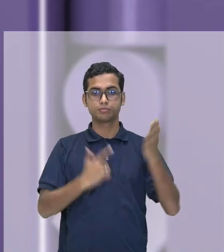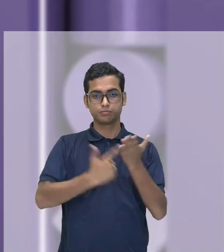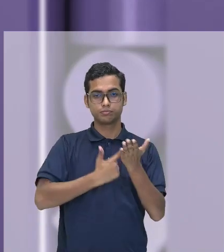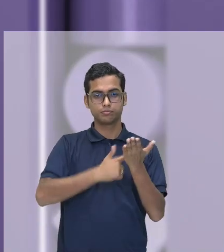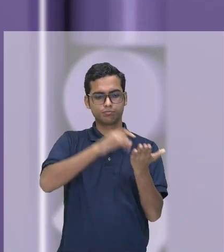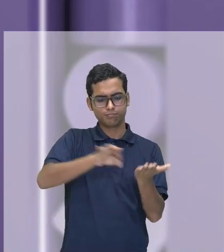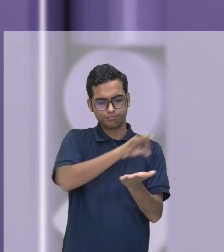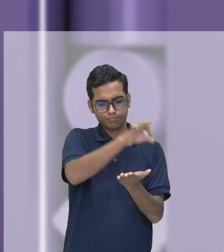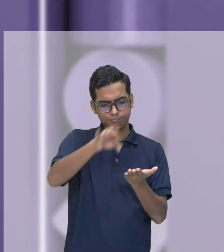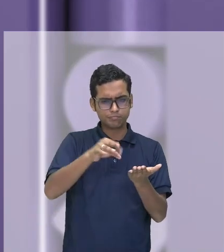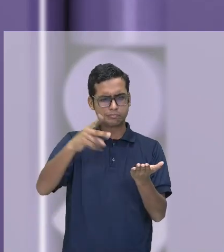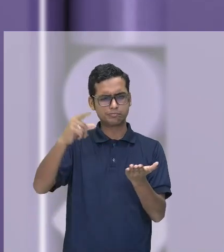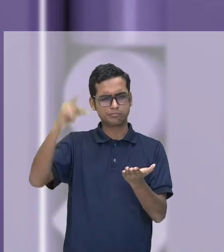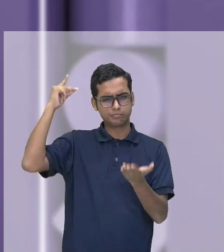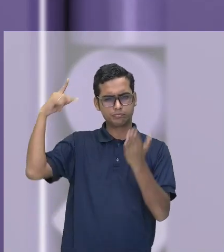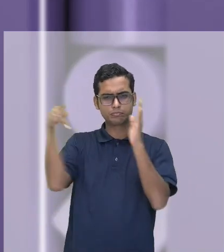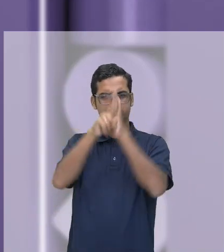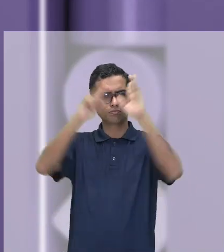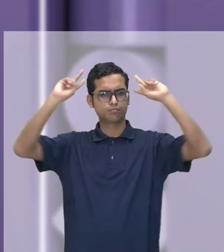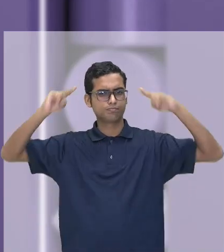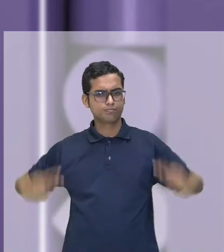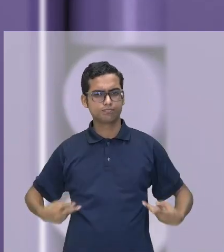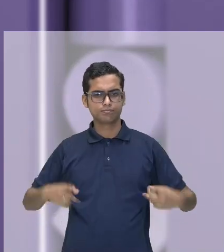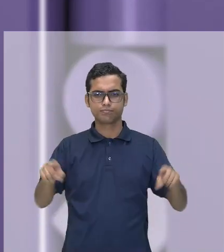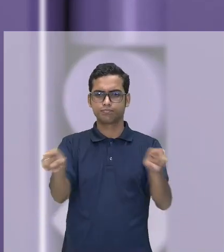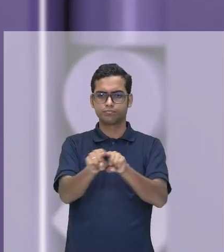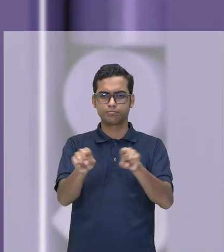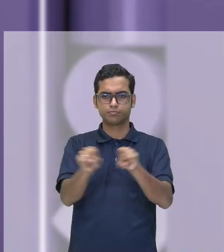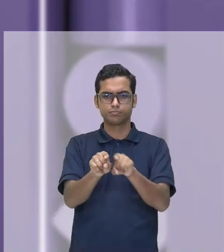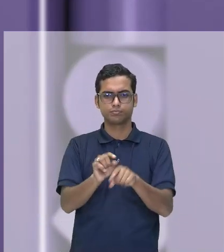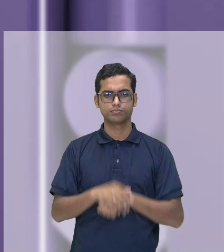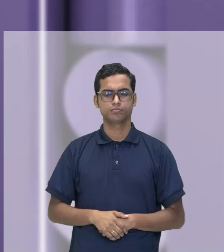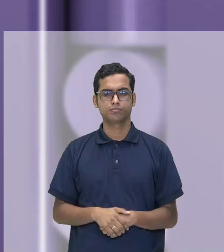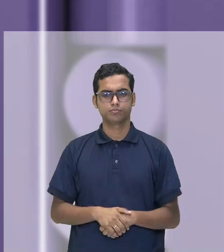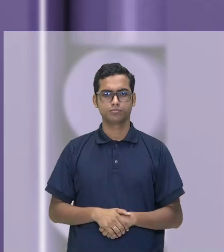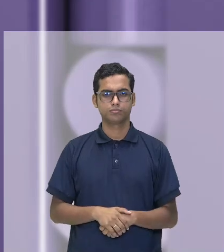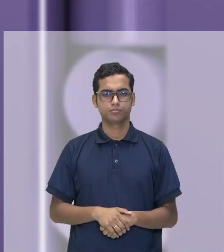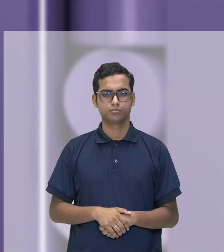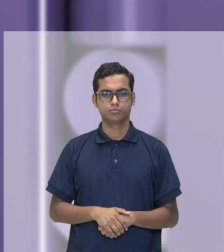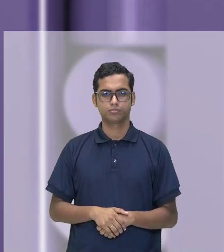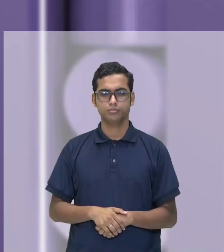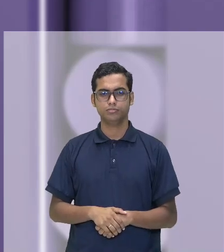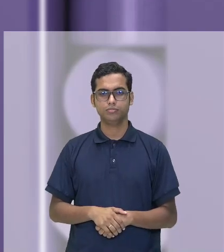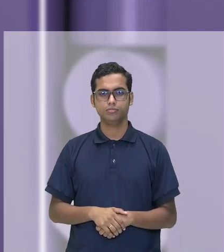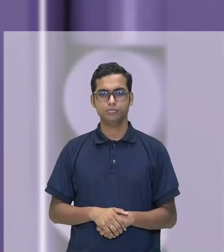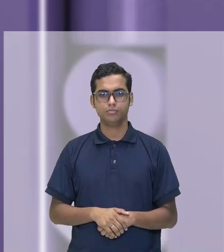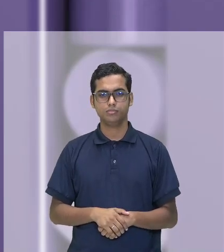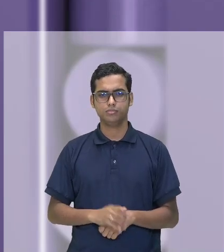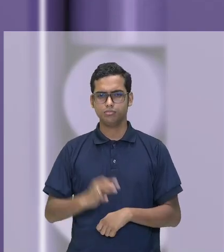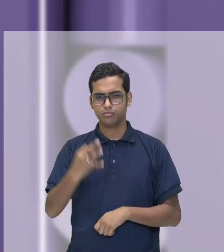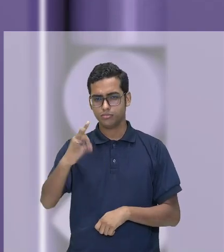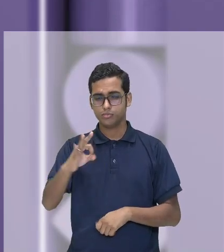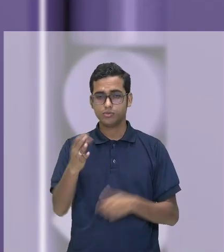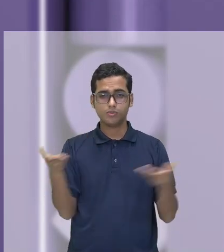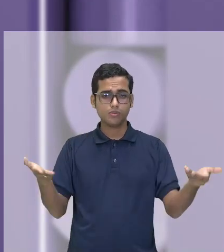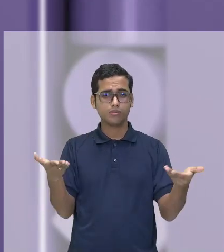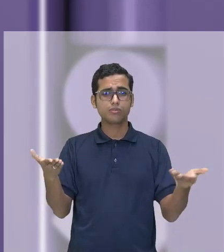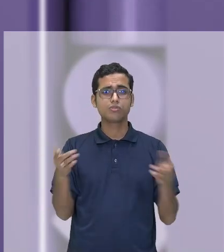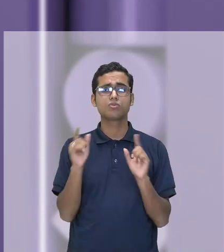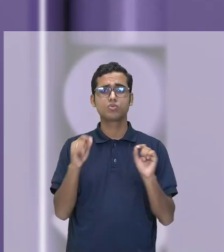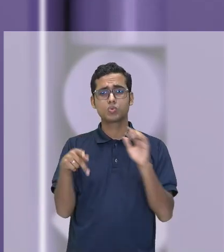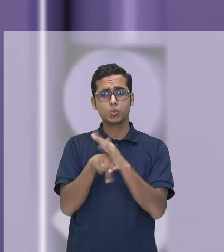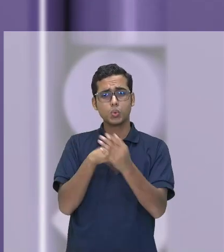humanidade, tá? Se não o mais antigo, ok? Mas vamos nos aprofundar sobre como é que é